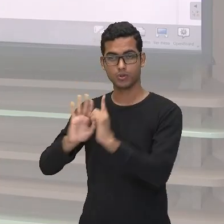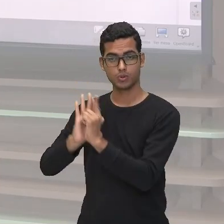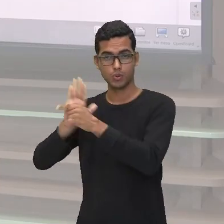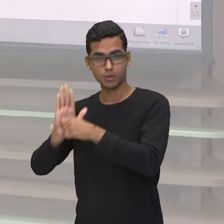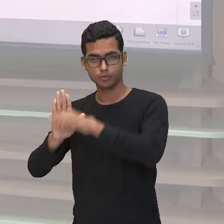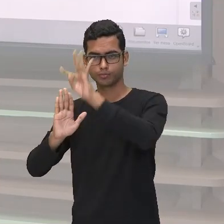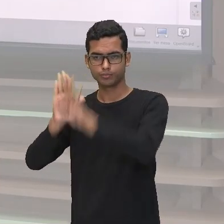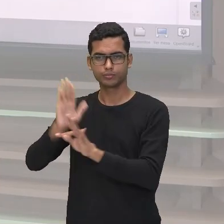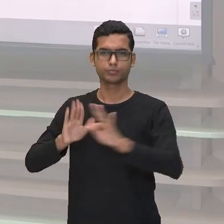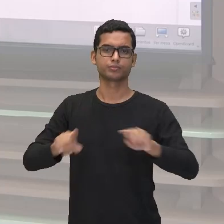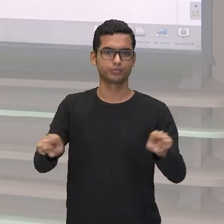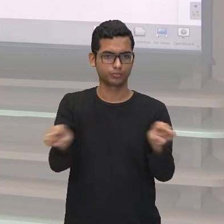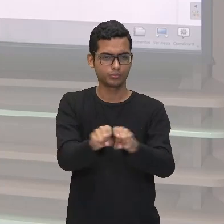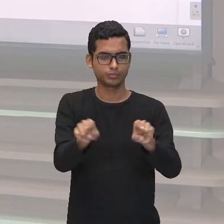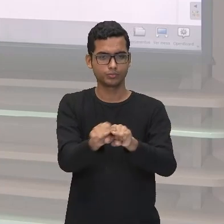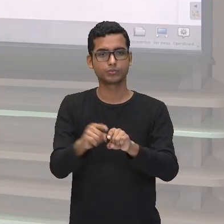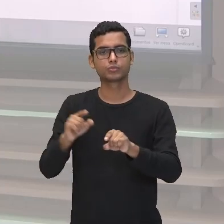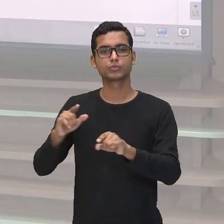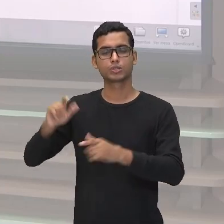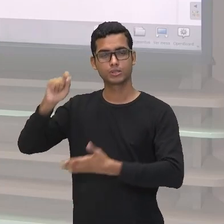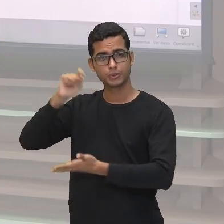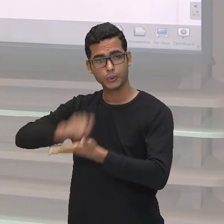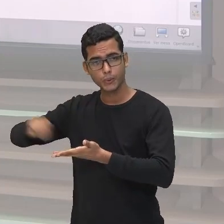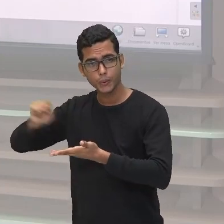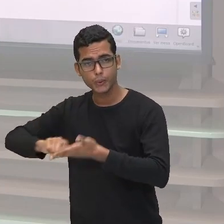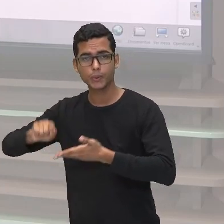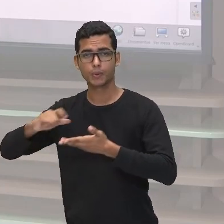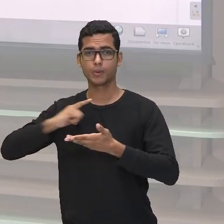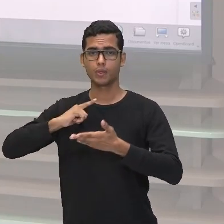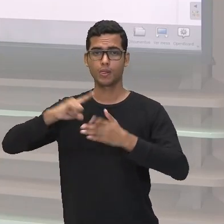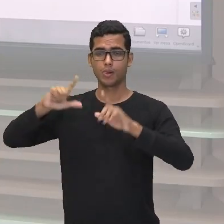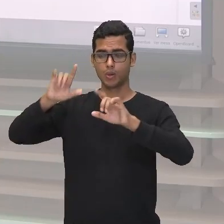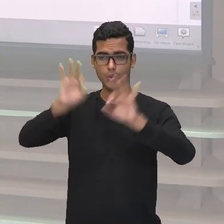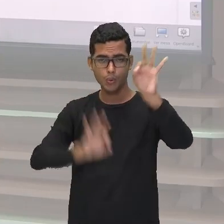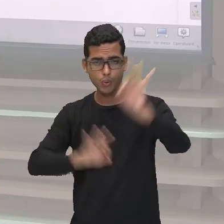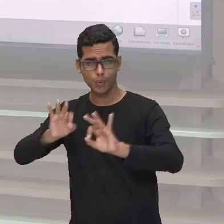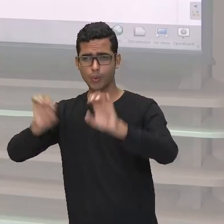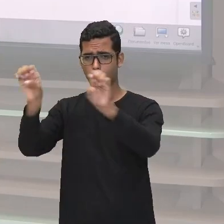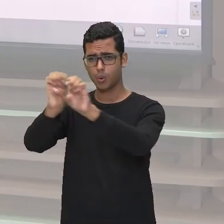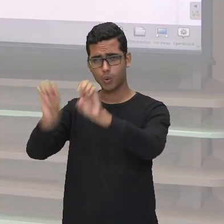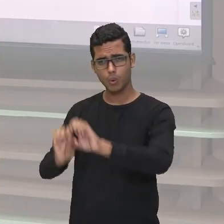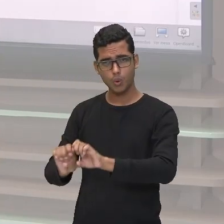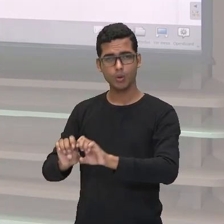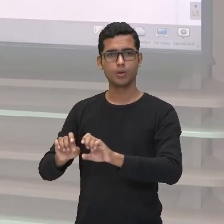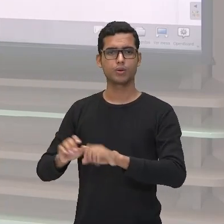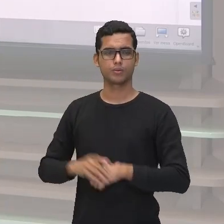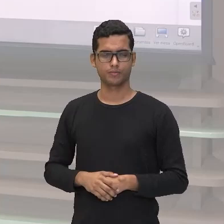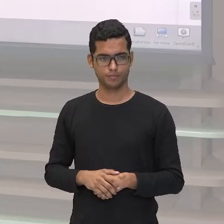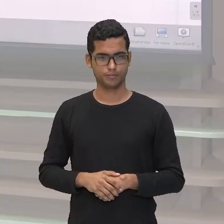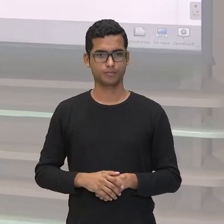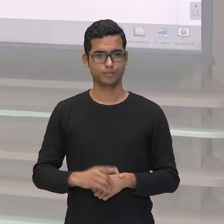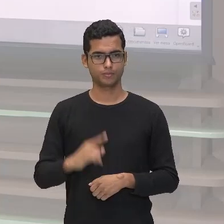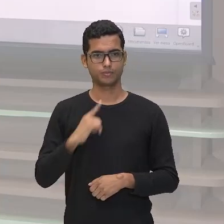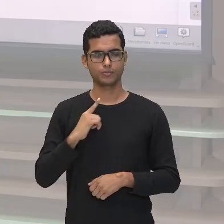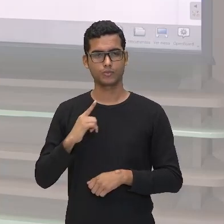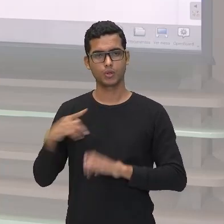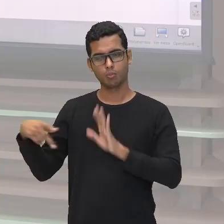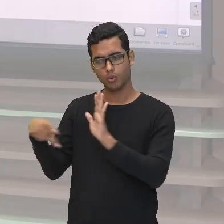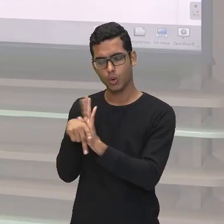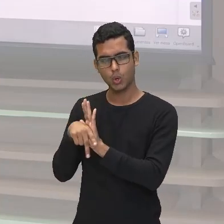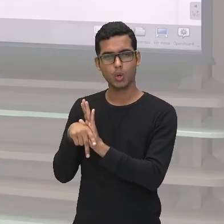né? Escritos e organizados numa estrutura que é típica dele,